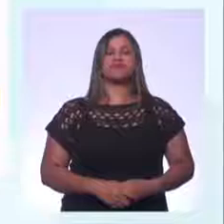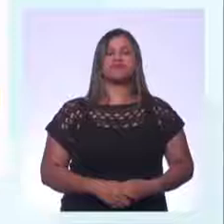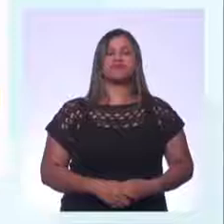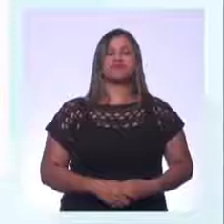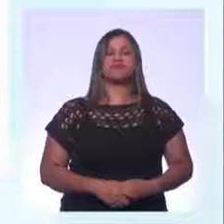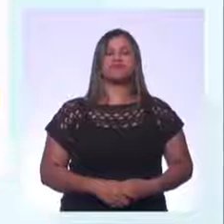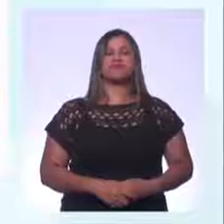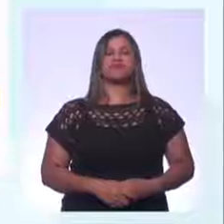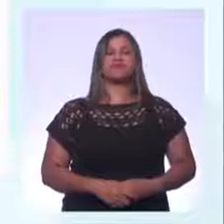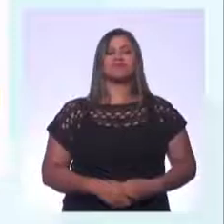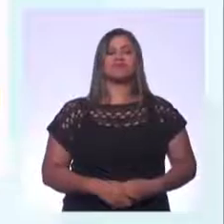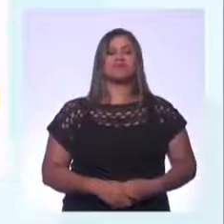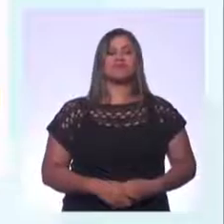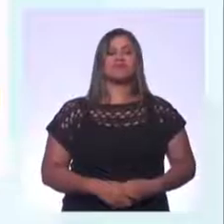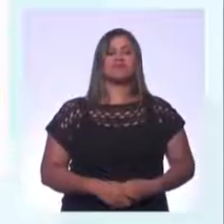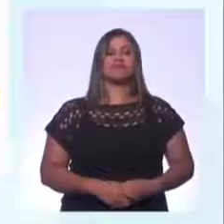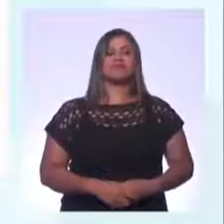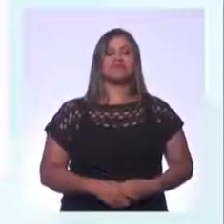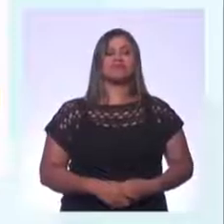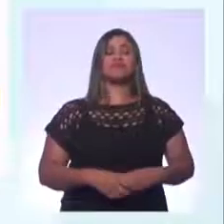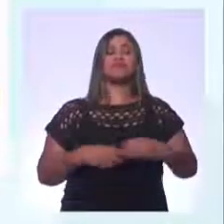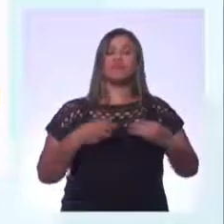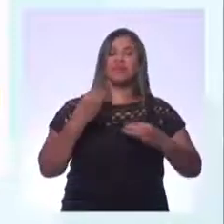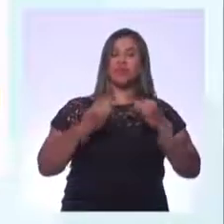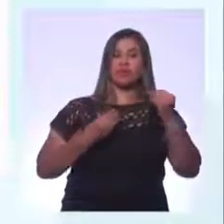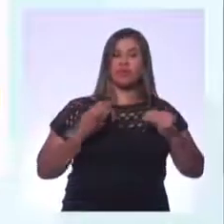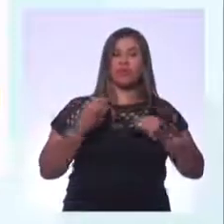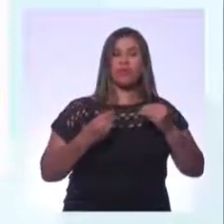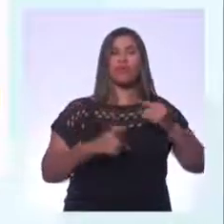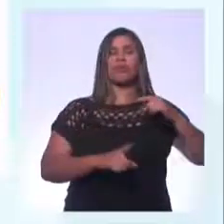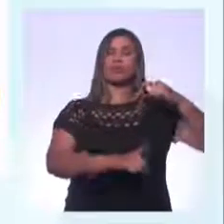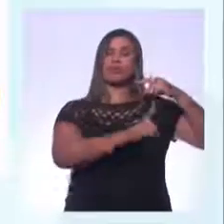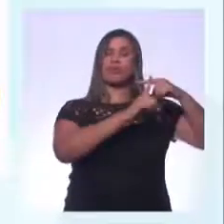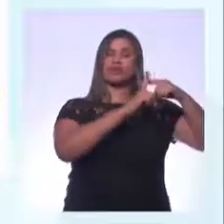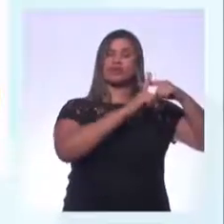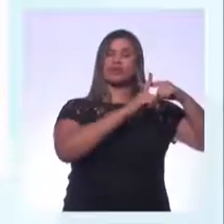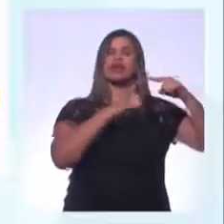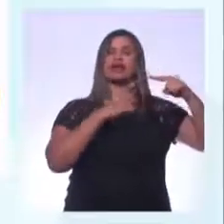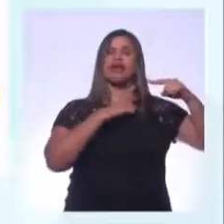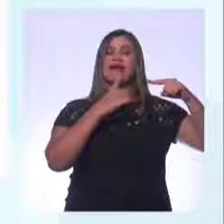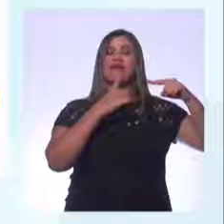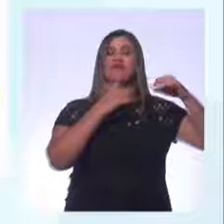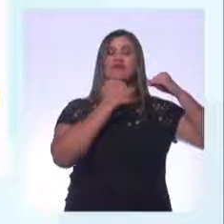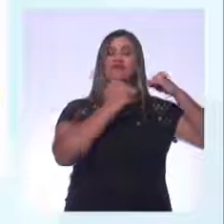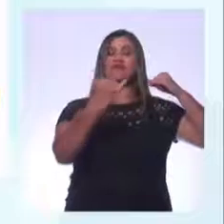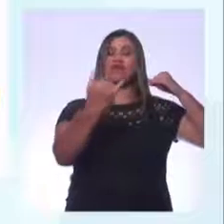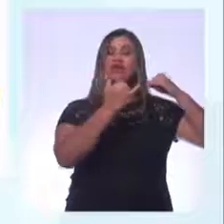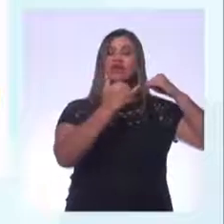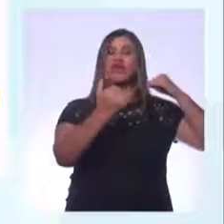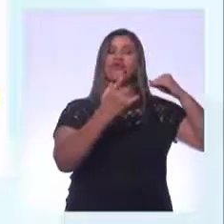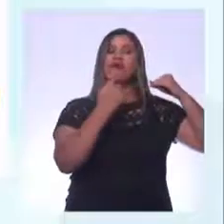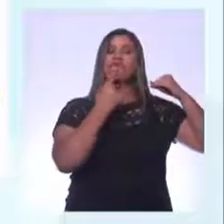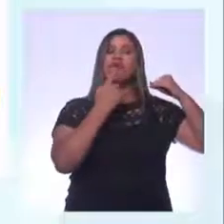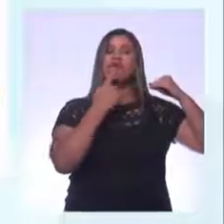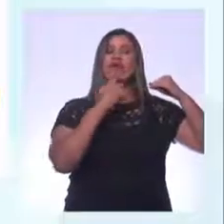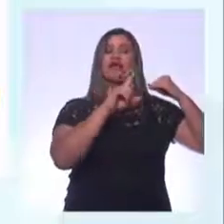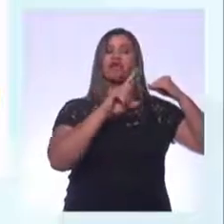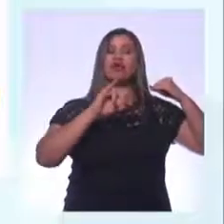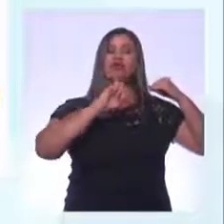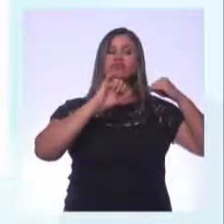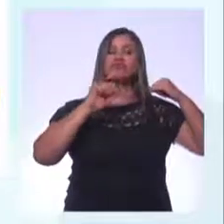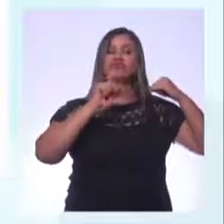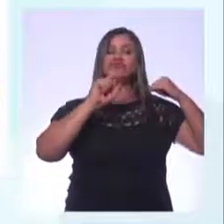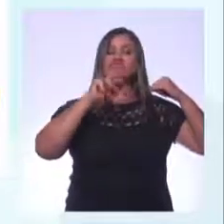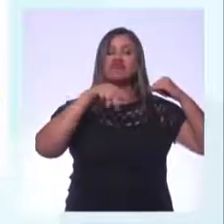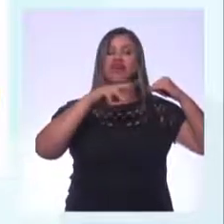o polo negativo. Do polo positivo, sai um fiozinho vermelho, que nós chamamos de jumper. E ele